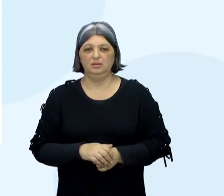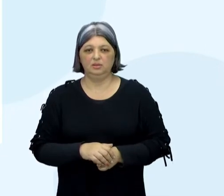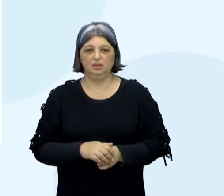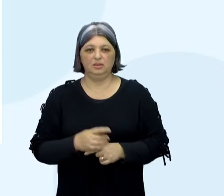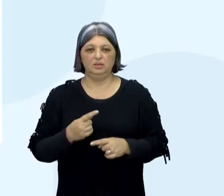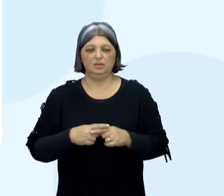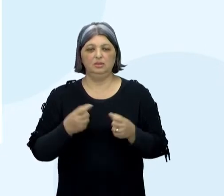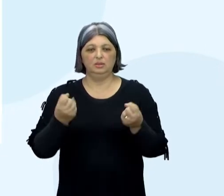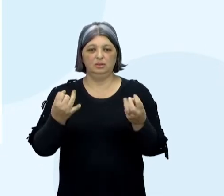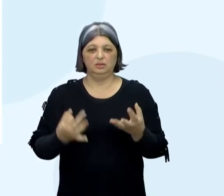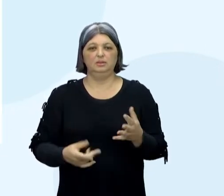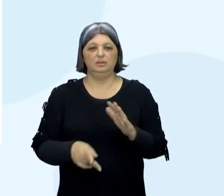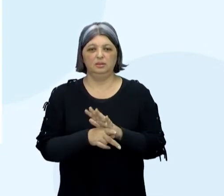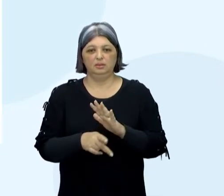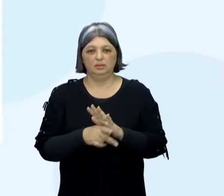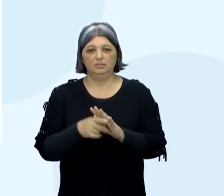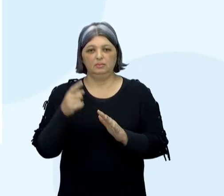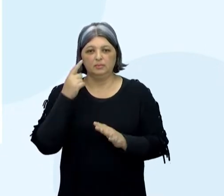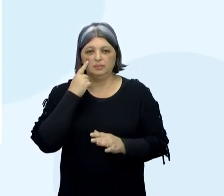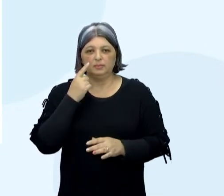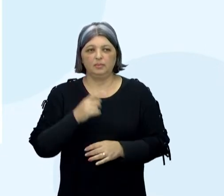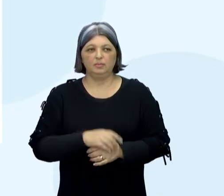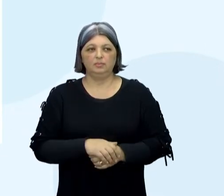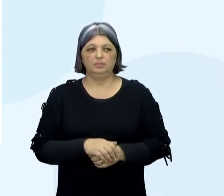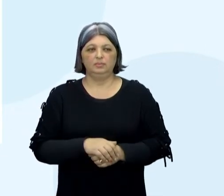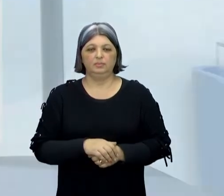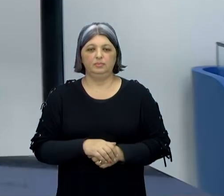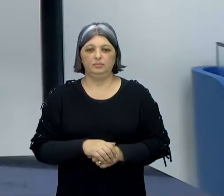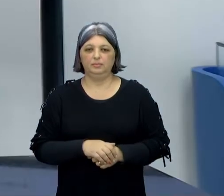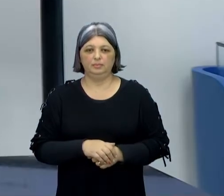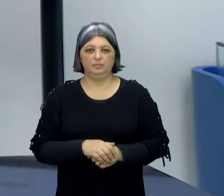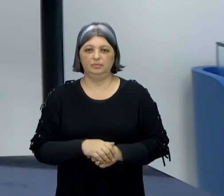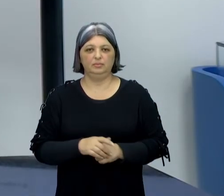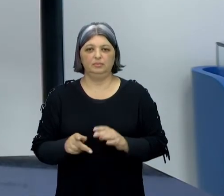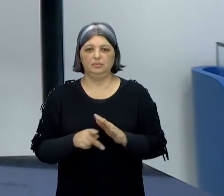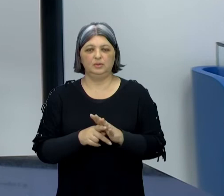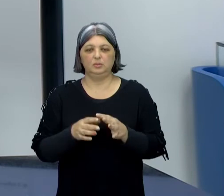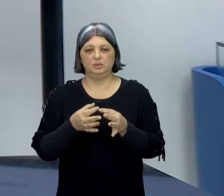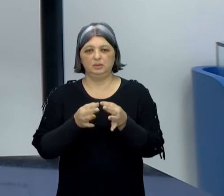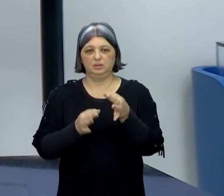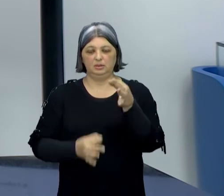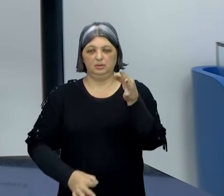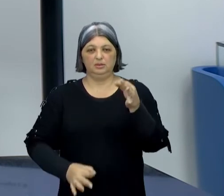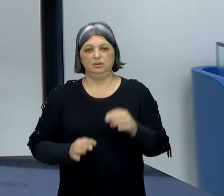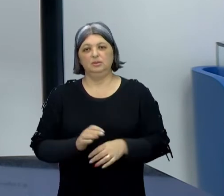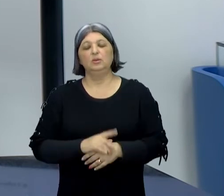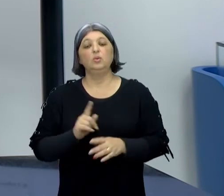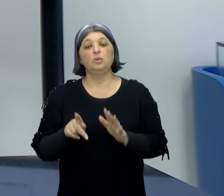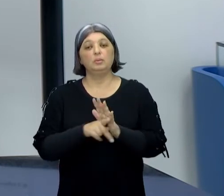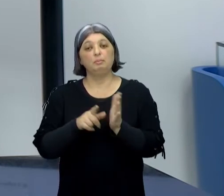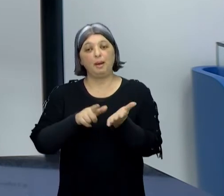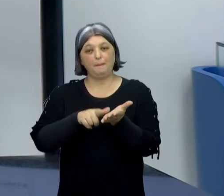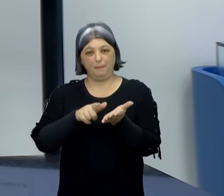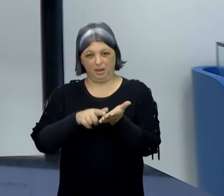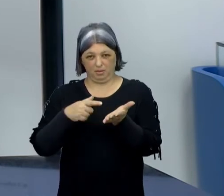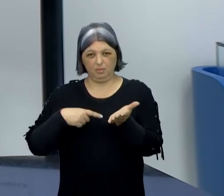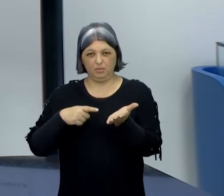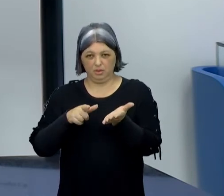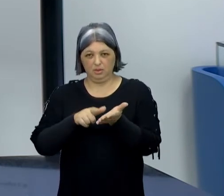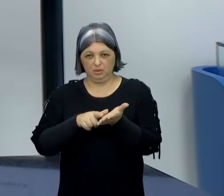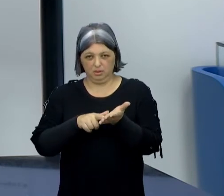instruções, naqueles casos da conta de consumo, era descrição. Quando o boleto vem assim, um boleto